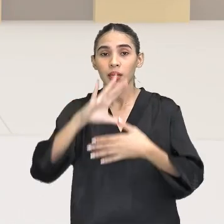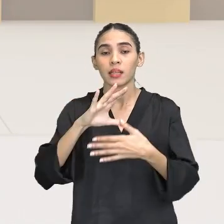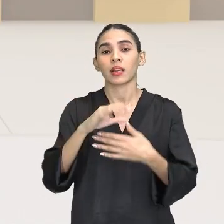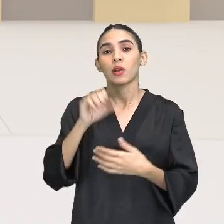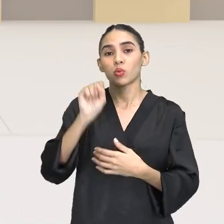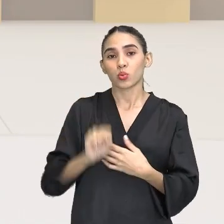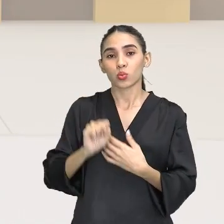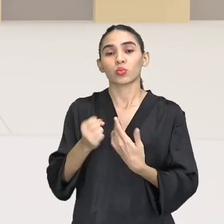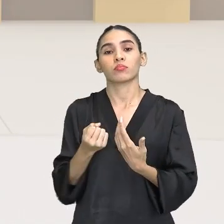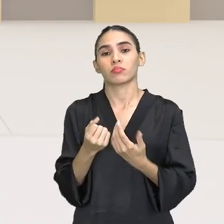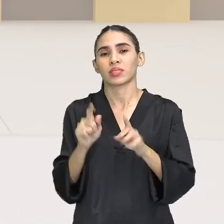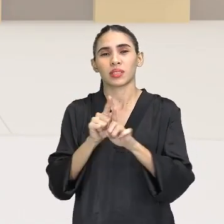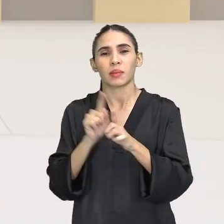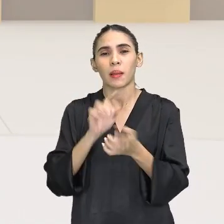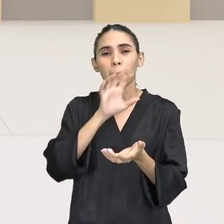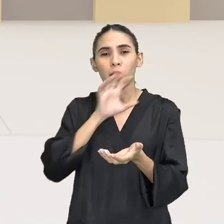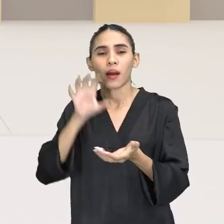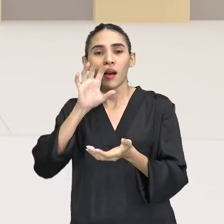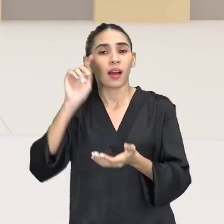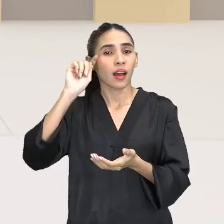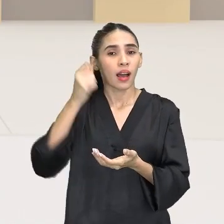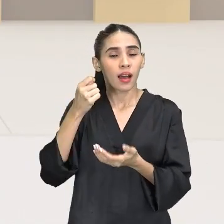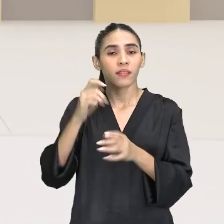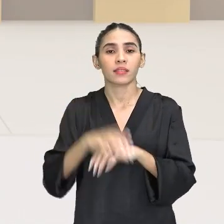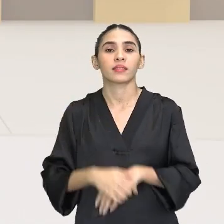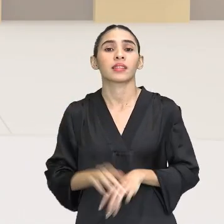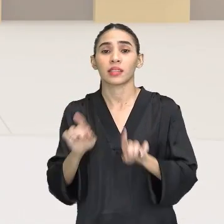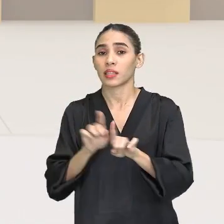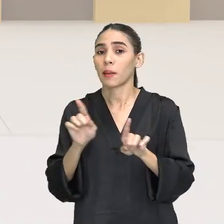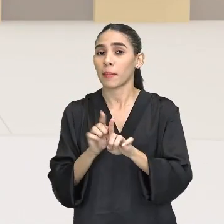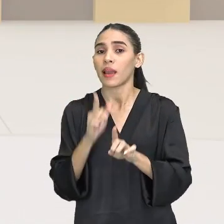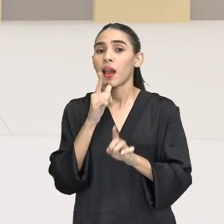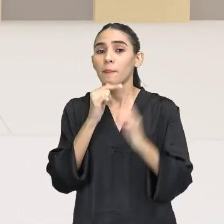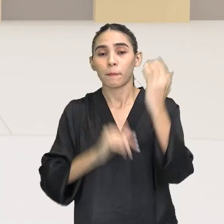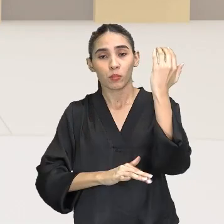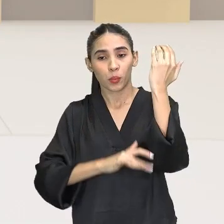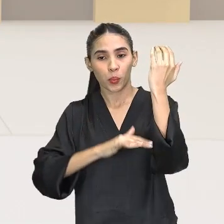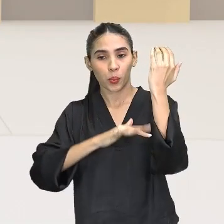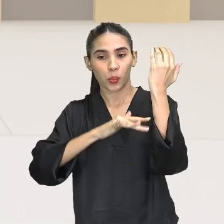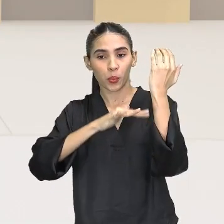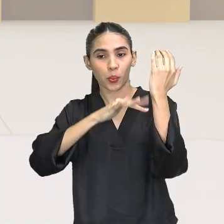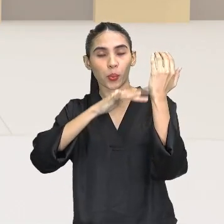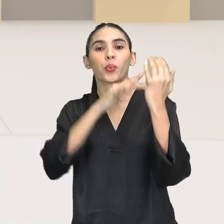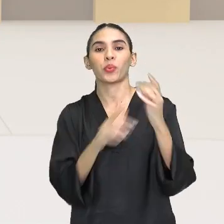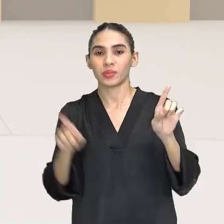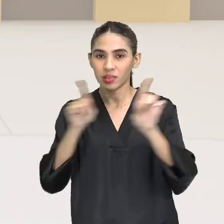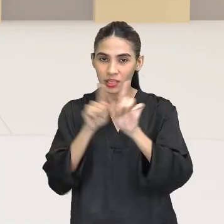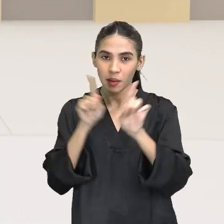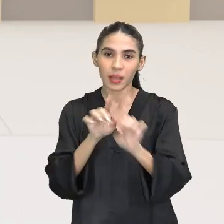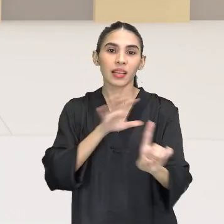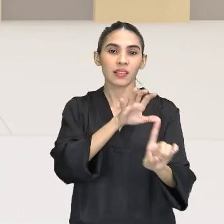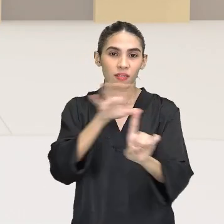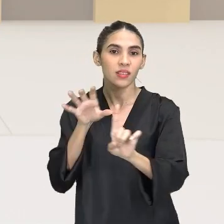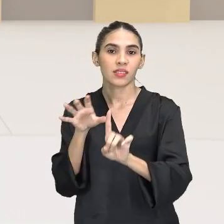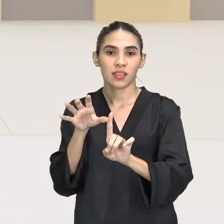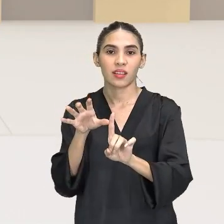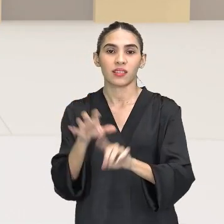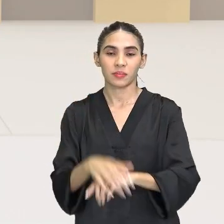do Norte, da Europa, da África e também dos oceanos. Essas correntes marítimas também são